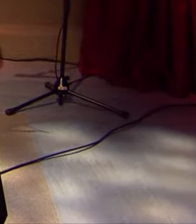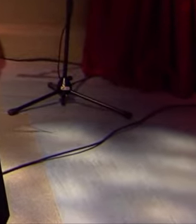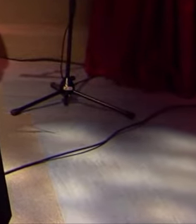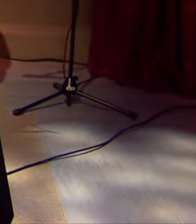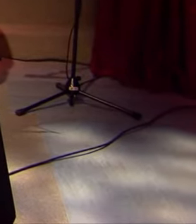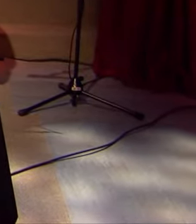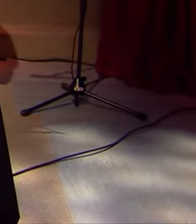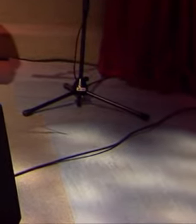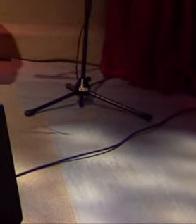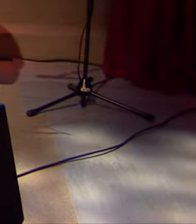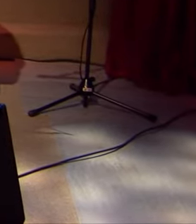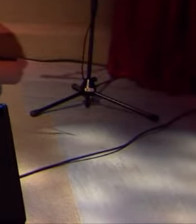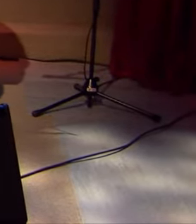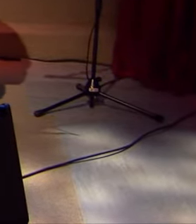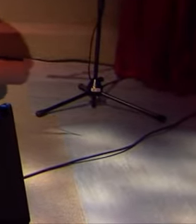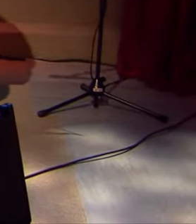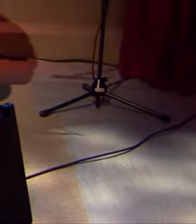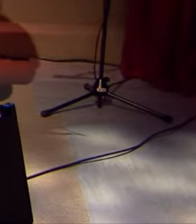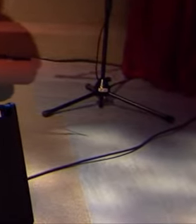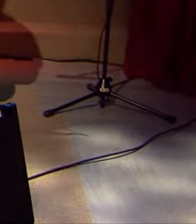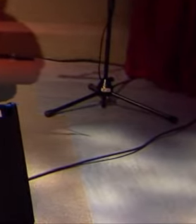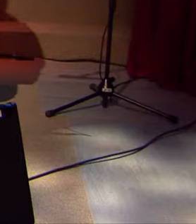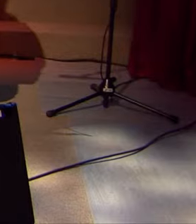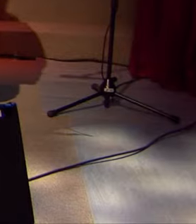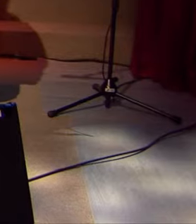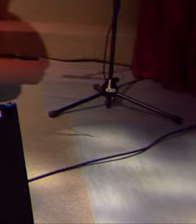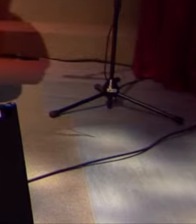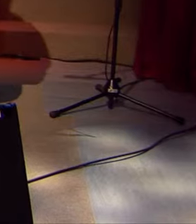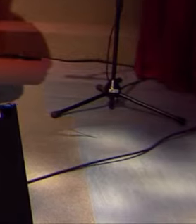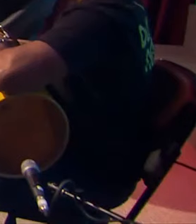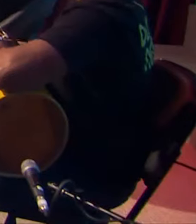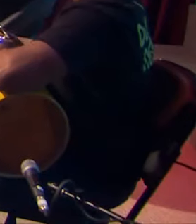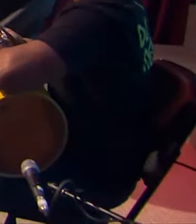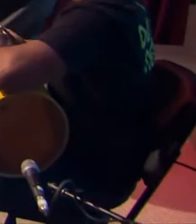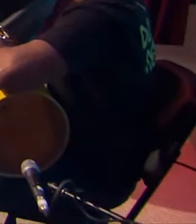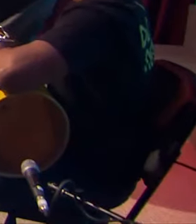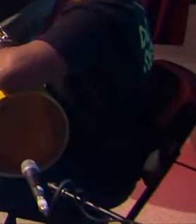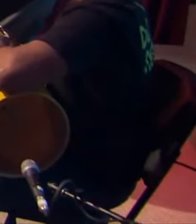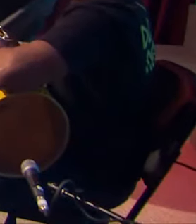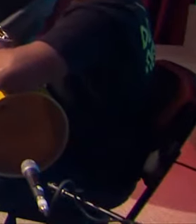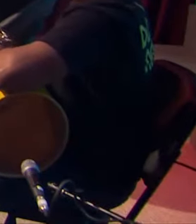É... Catuca as quais, quais, quais, quais, quais, quais, quais.